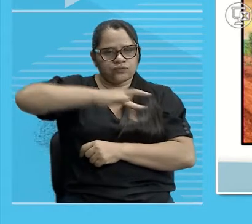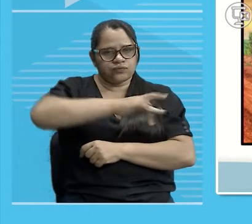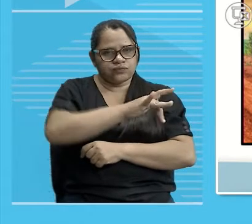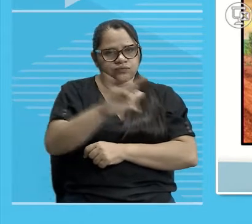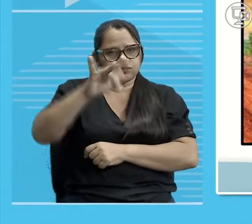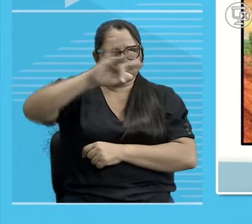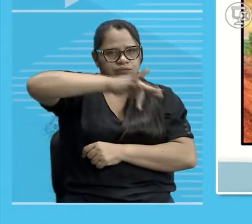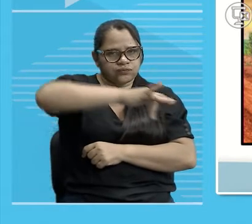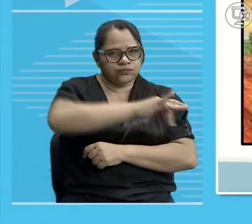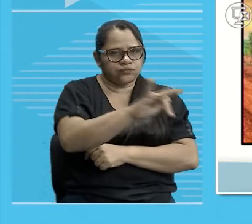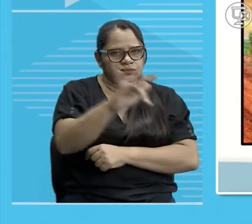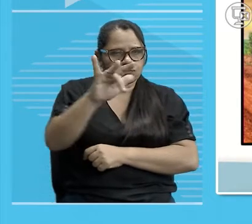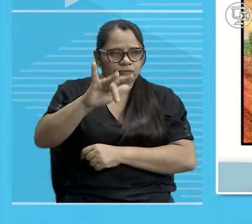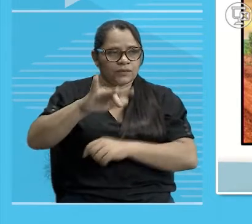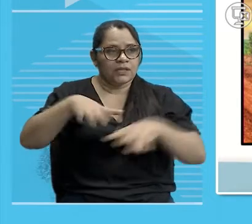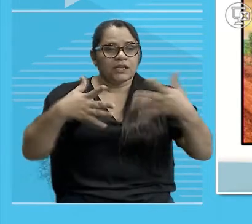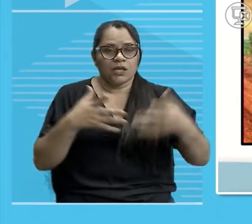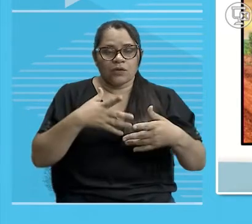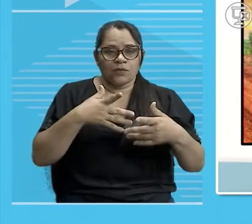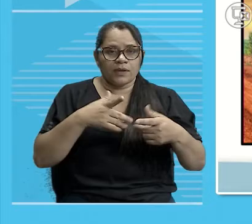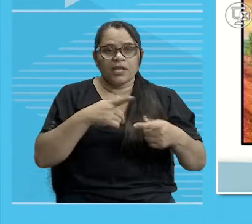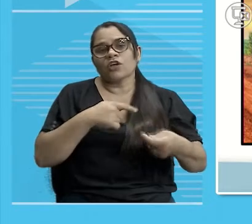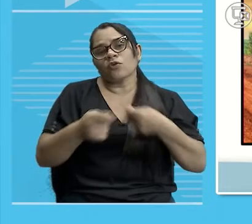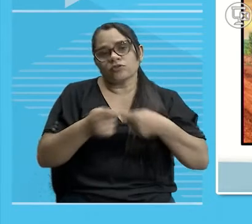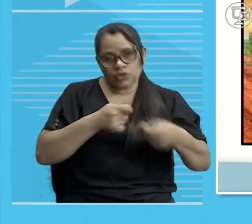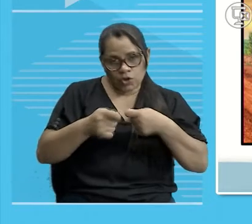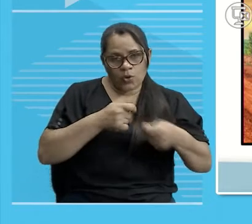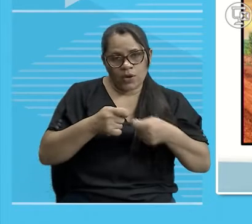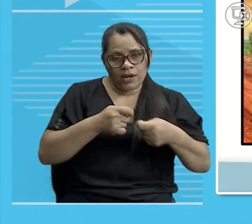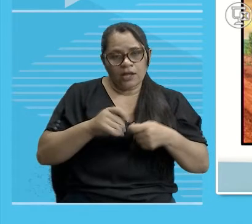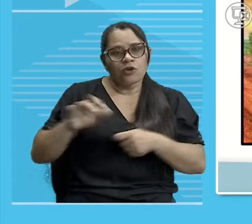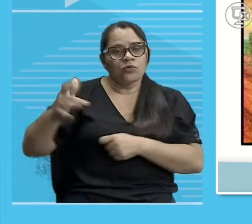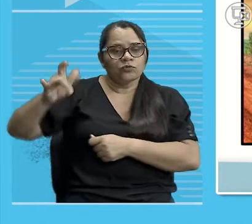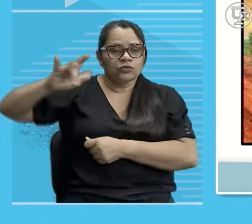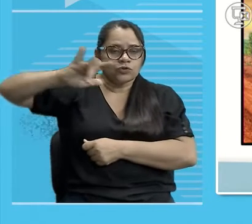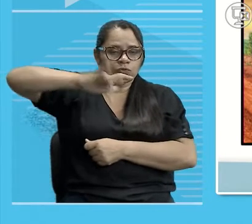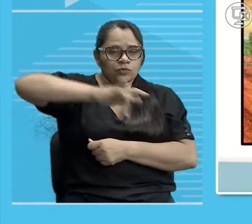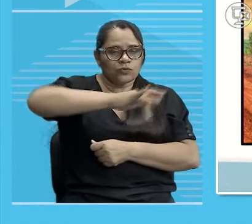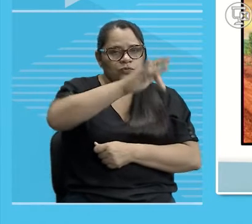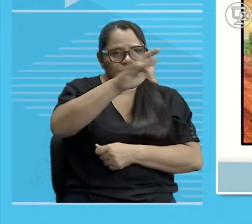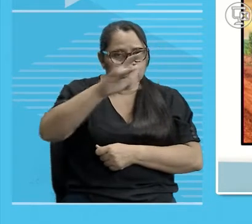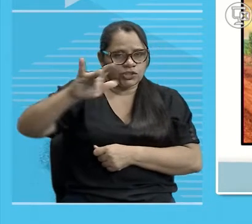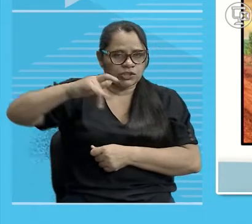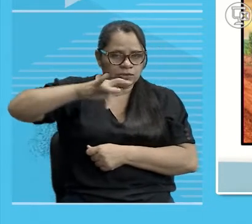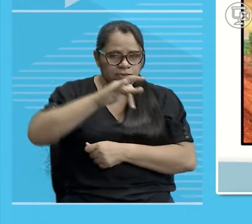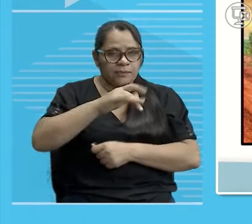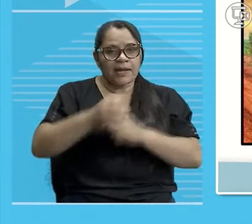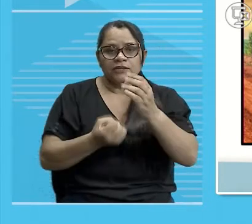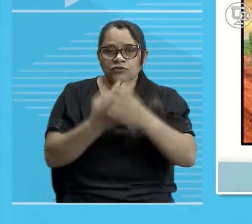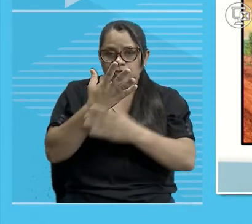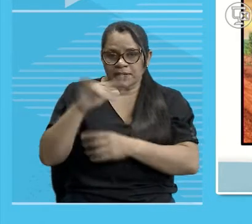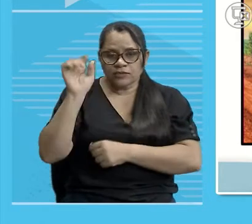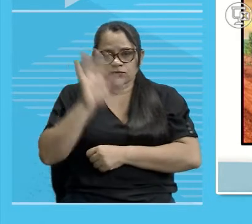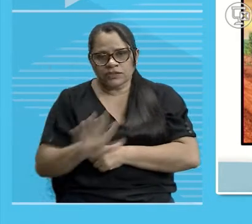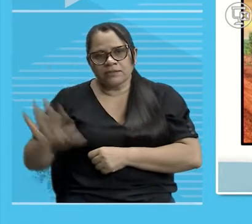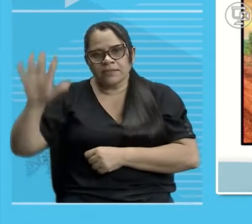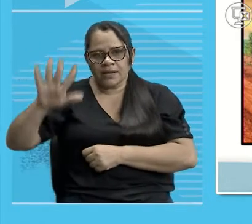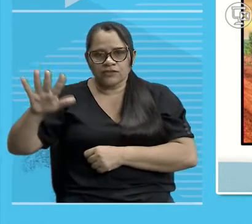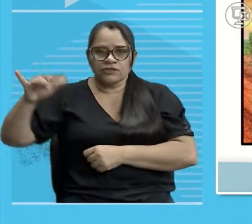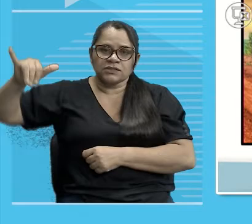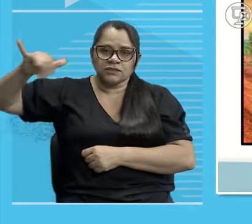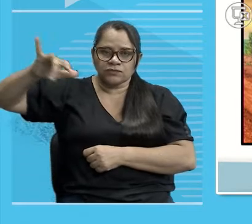ele é responsável pelo controle da máquina para a produção de imagens e fotos aéreas